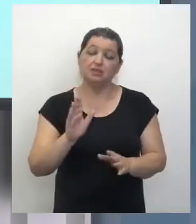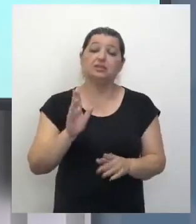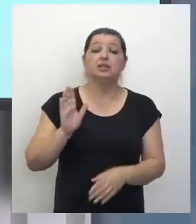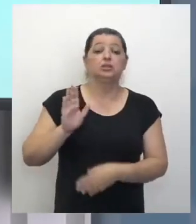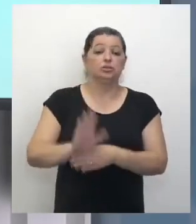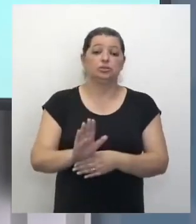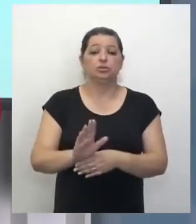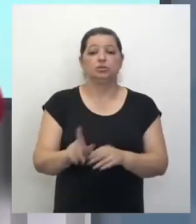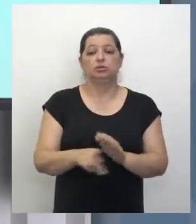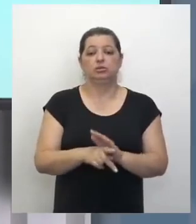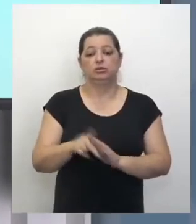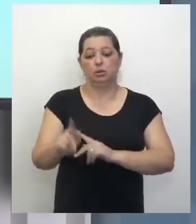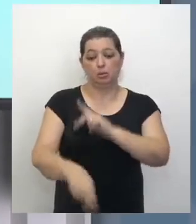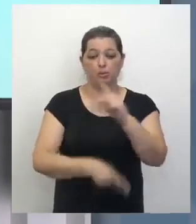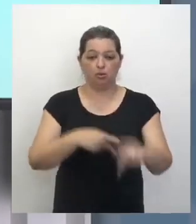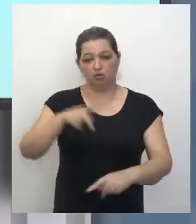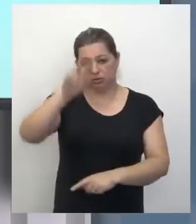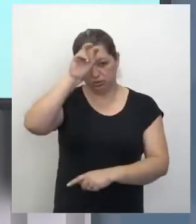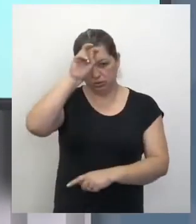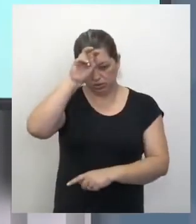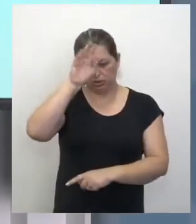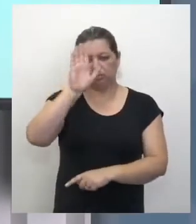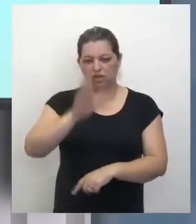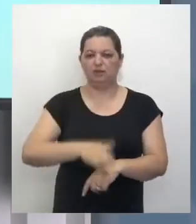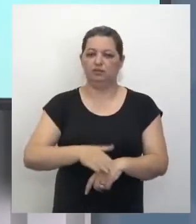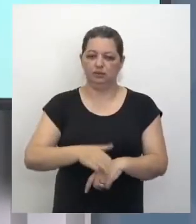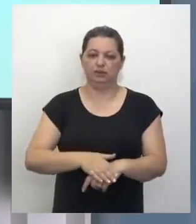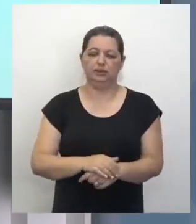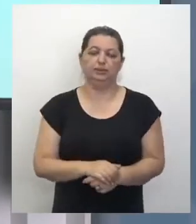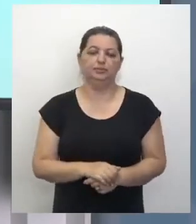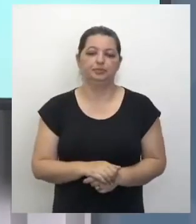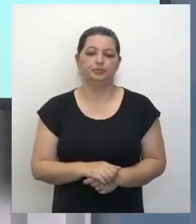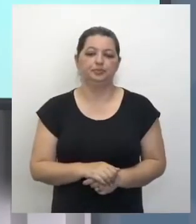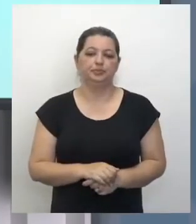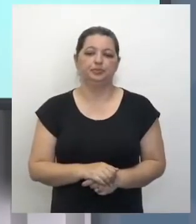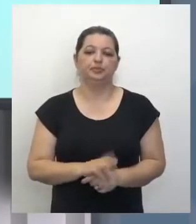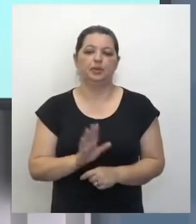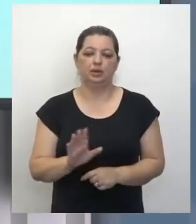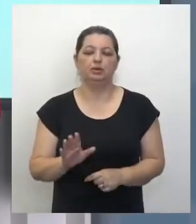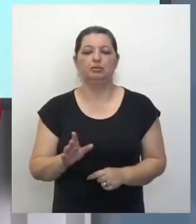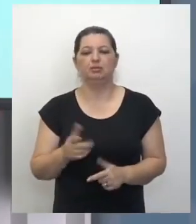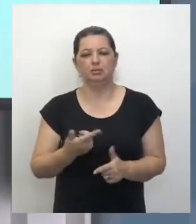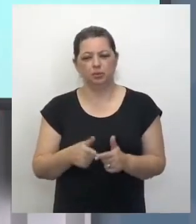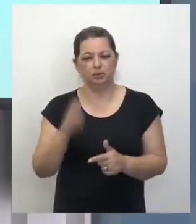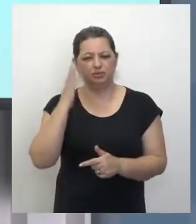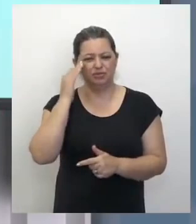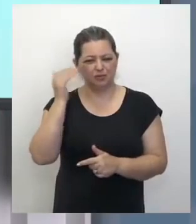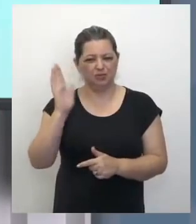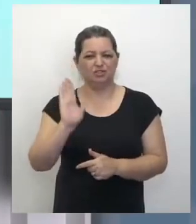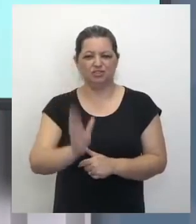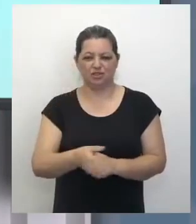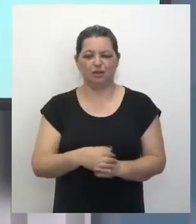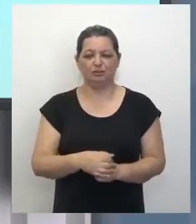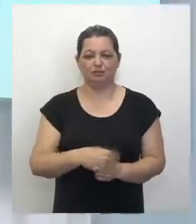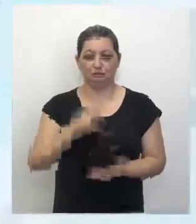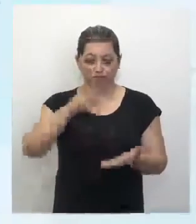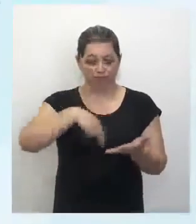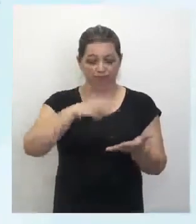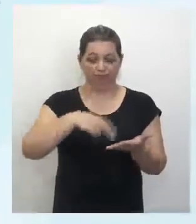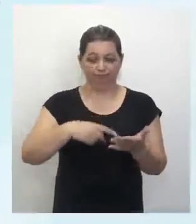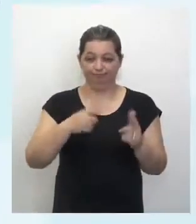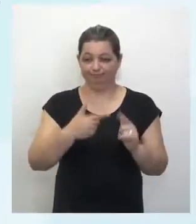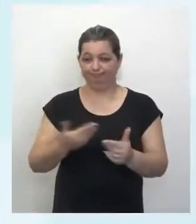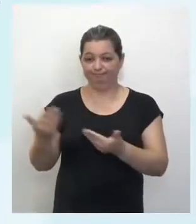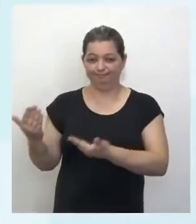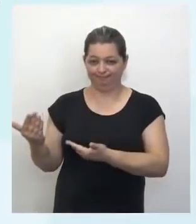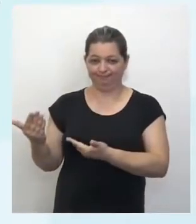Os egípcios já faziam isso. Então, esse problema aqui é um famoso, vocês devem lembrar. Vou ler aqui para vocês, ó, olho na